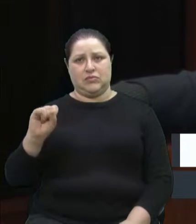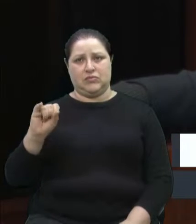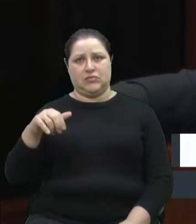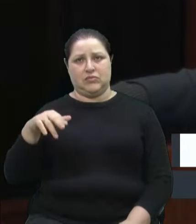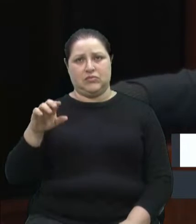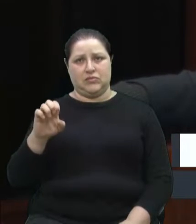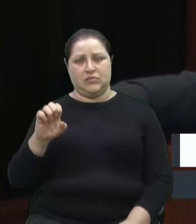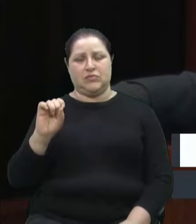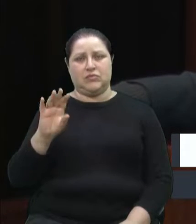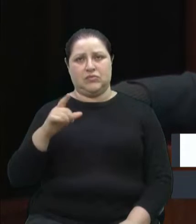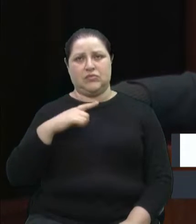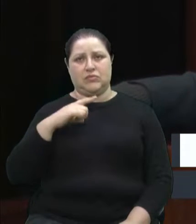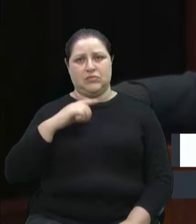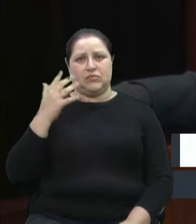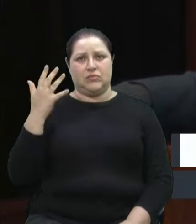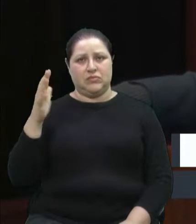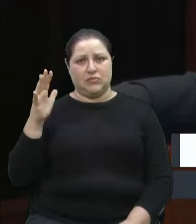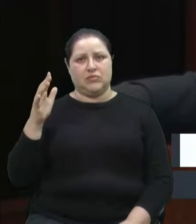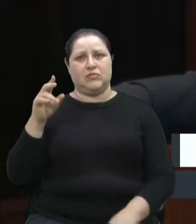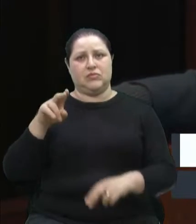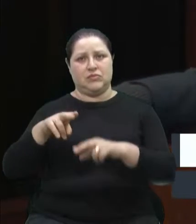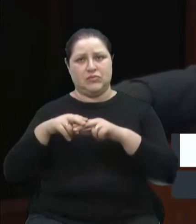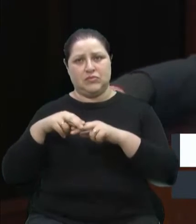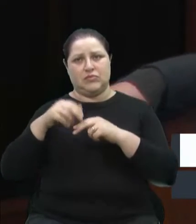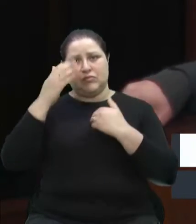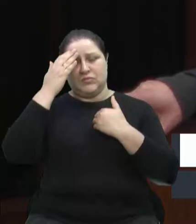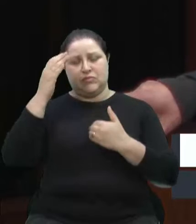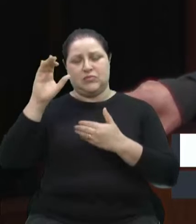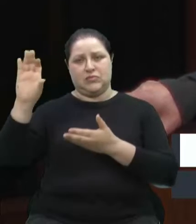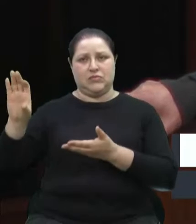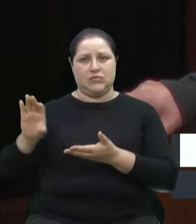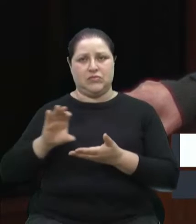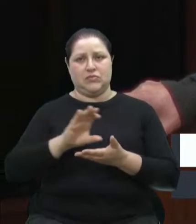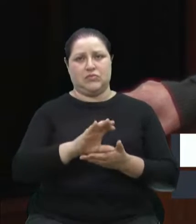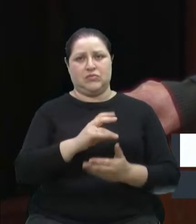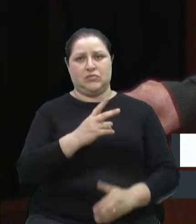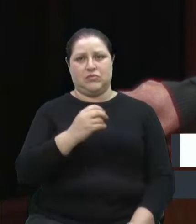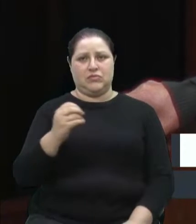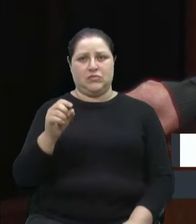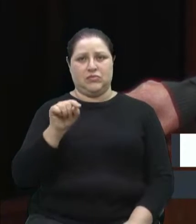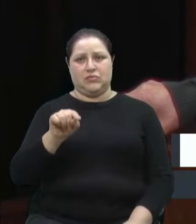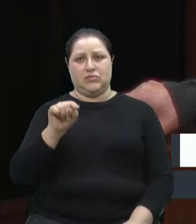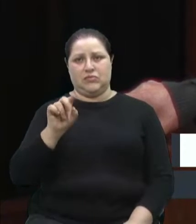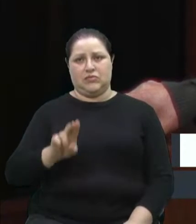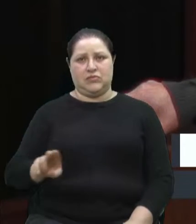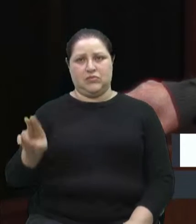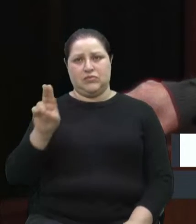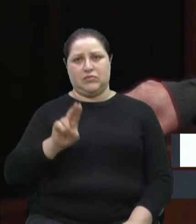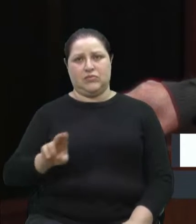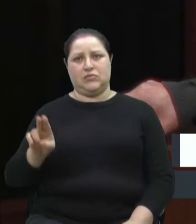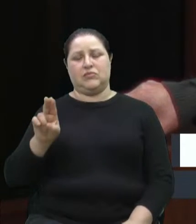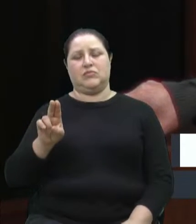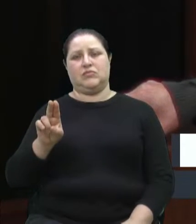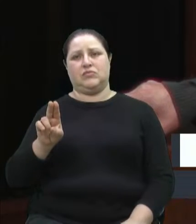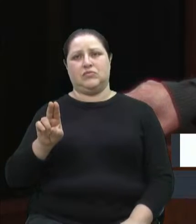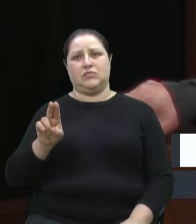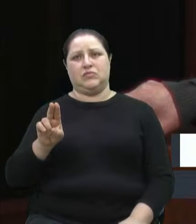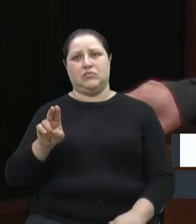elogios devido a esse recurso de R$ 200 mil. Esse valor será utilizado, então, para a manutenção da unidade de